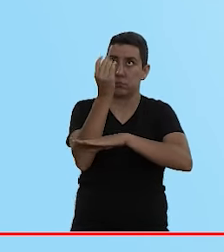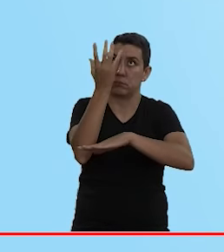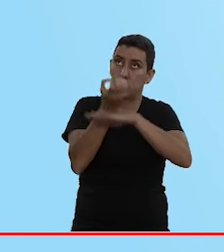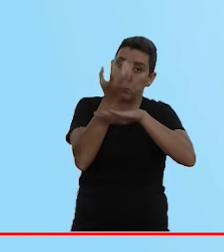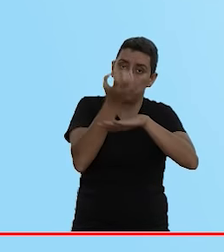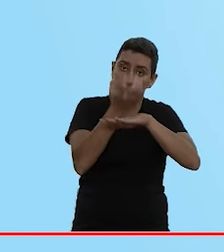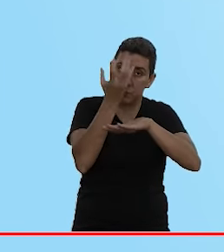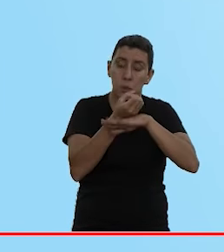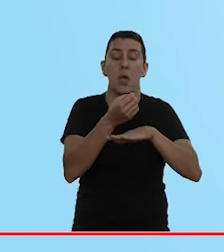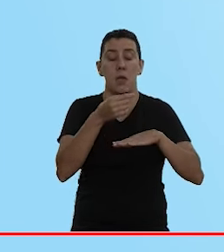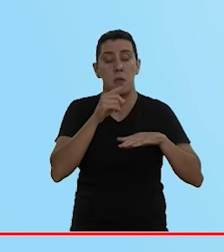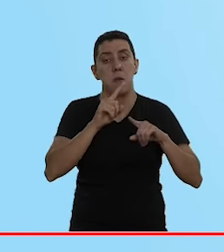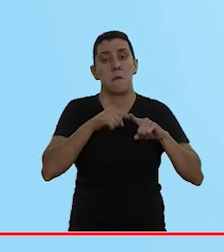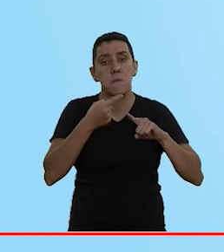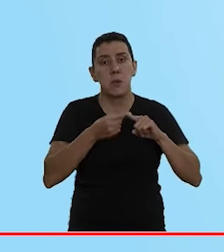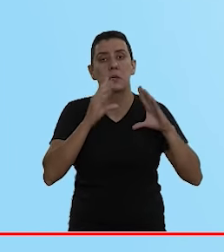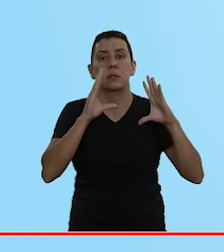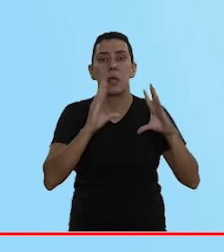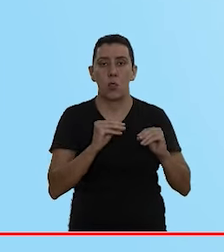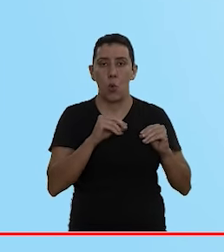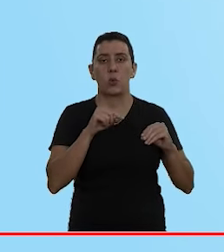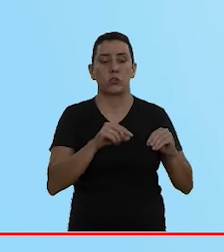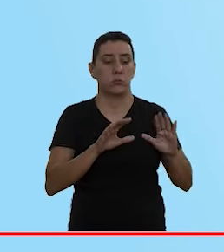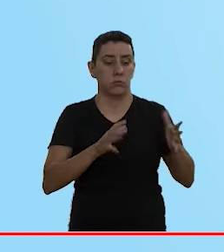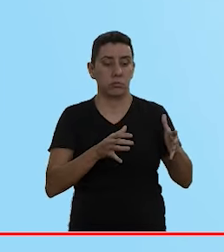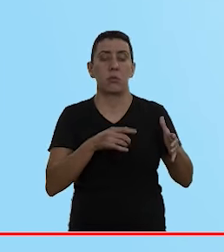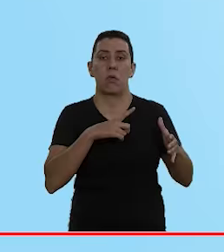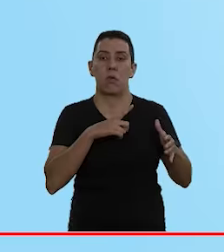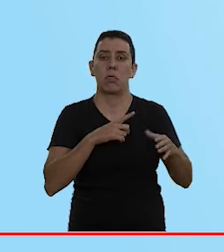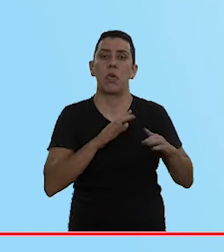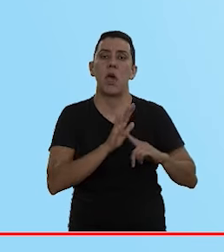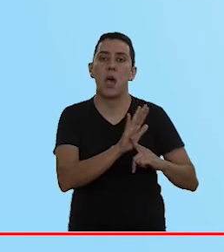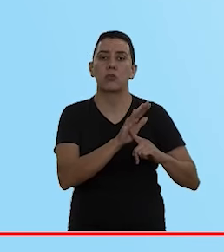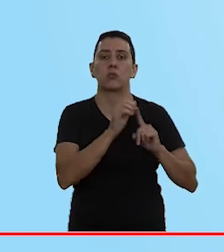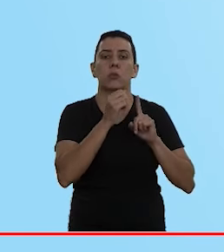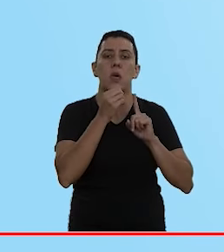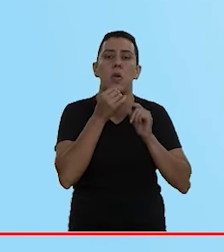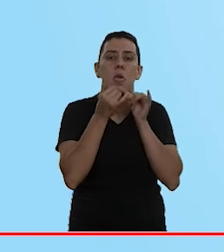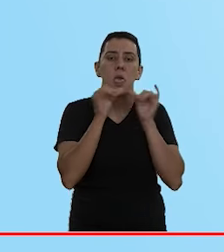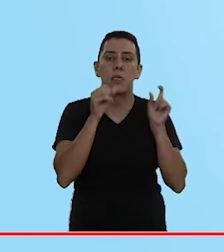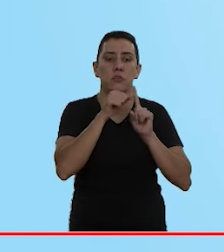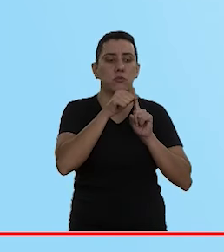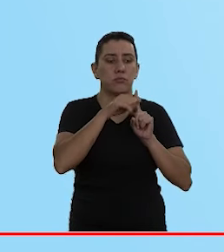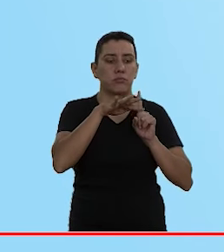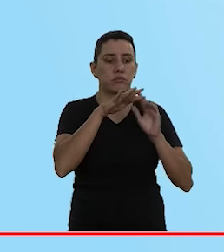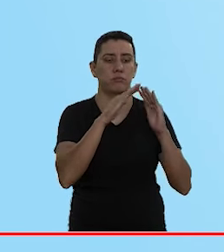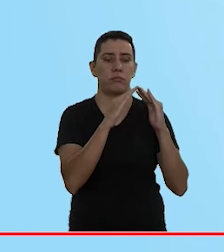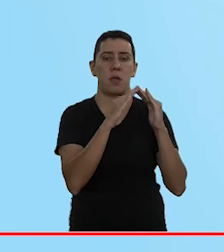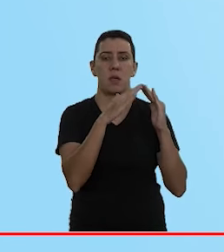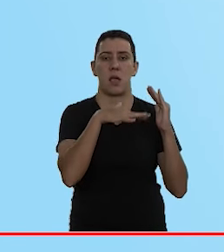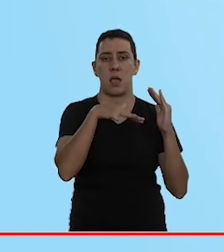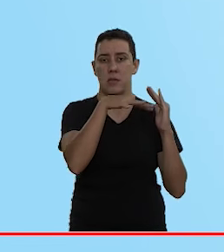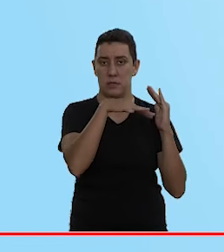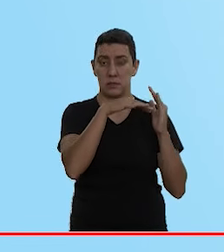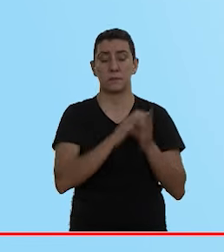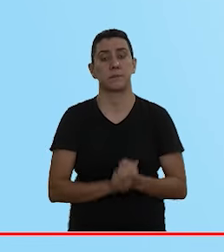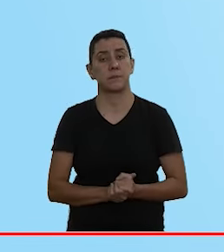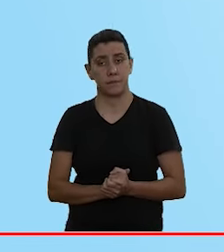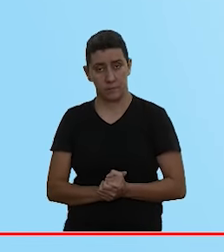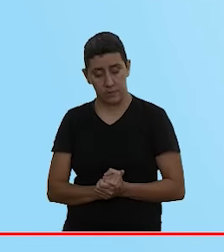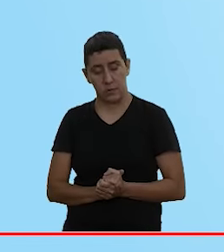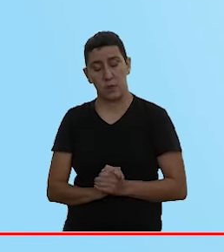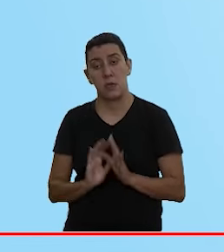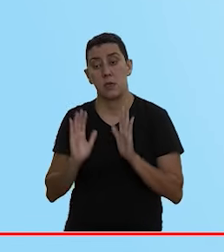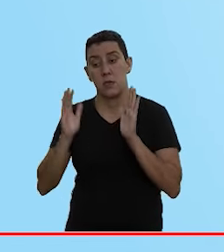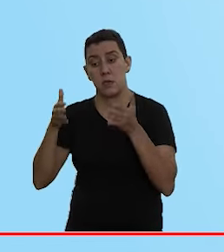residenciais ou durante uma falha da rede elétrica, podendo ser de dia também. E especificamente